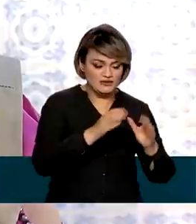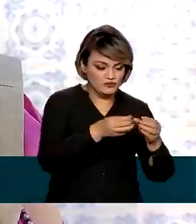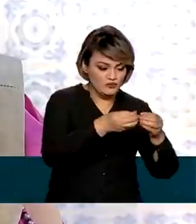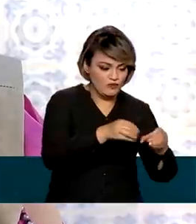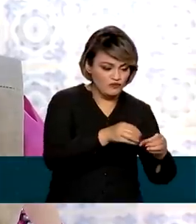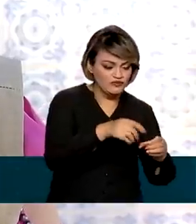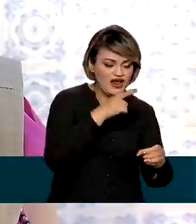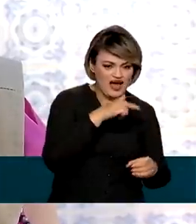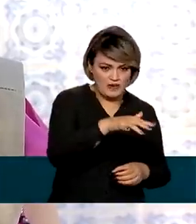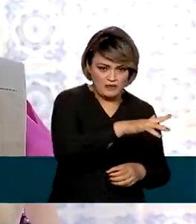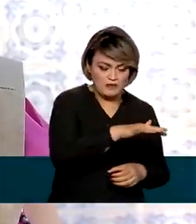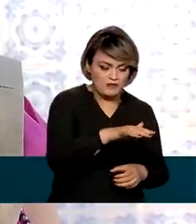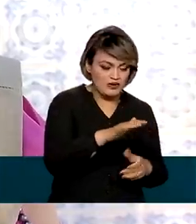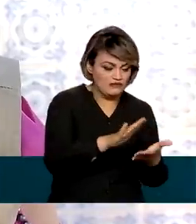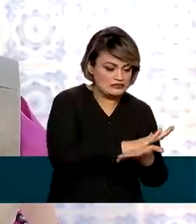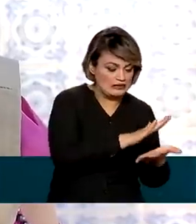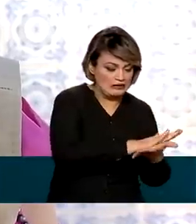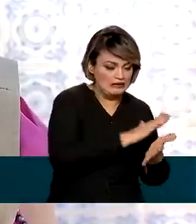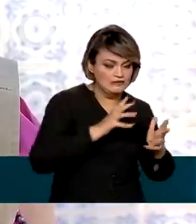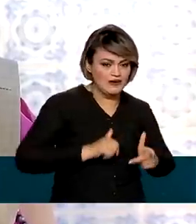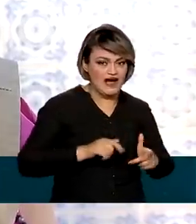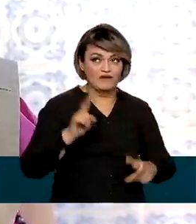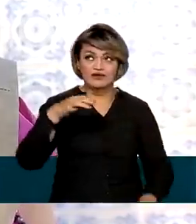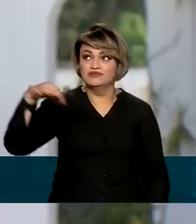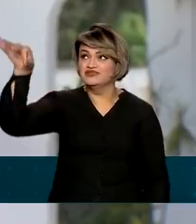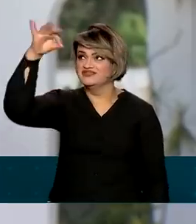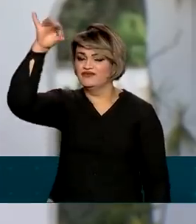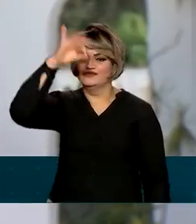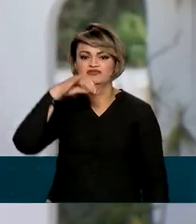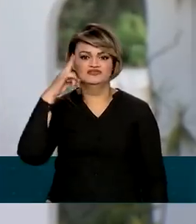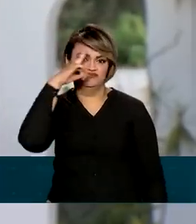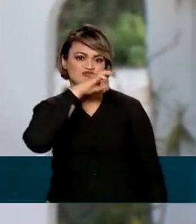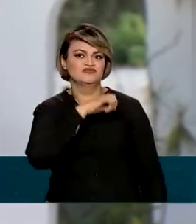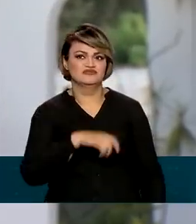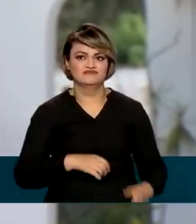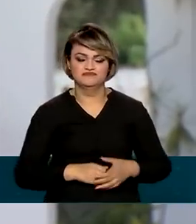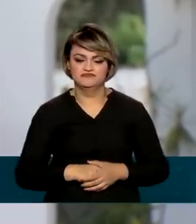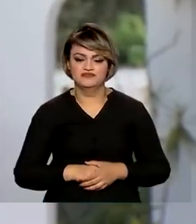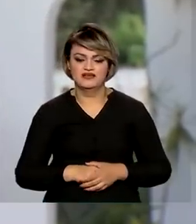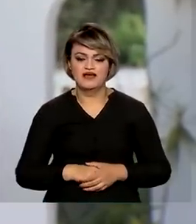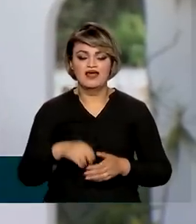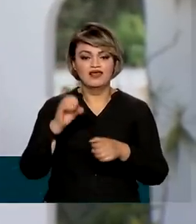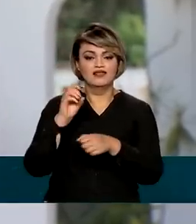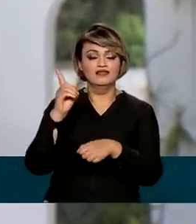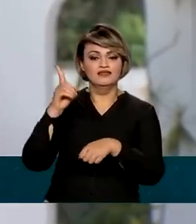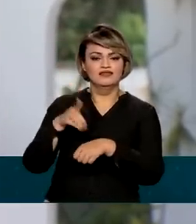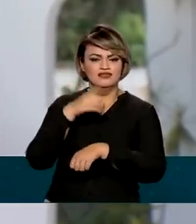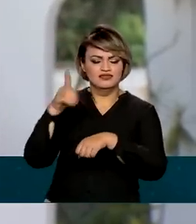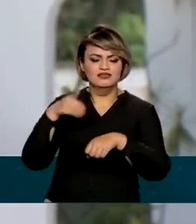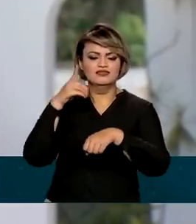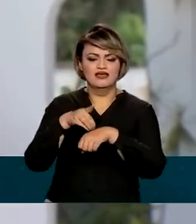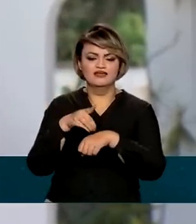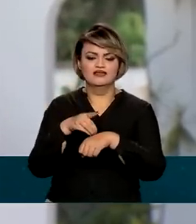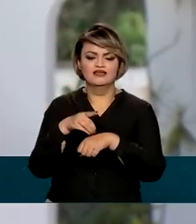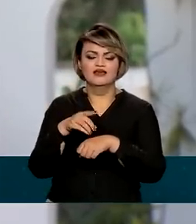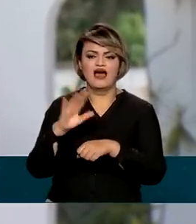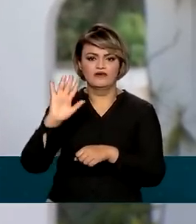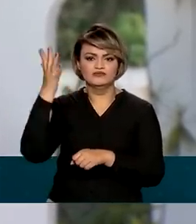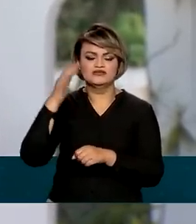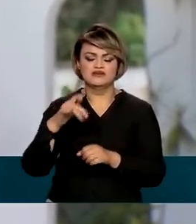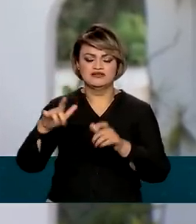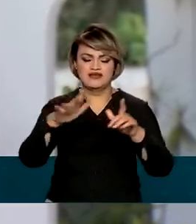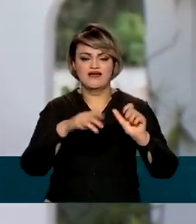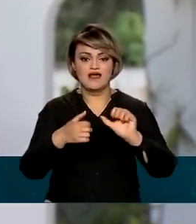mosquito na fase aquática que é do da larva do que o mosquito a lado a dengue é um arbovirose urbana mais prevalente nas